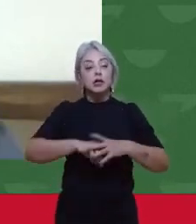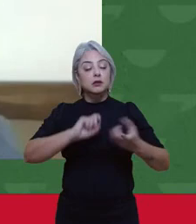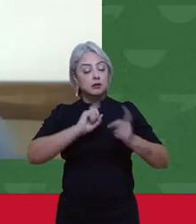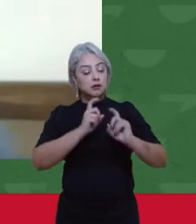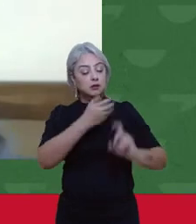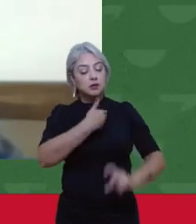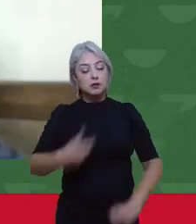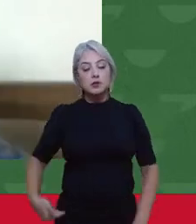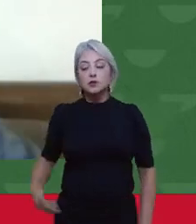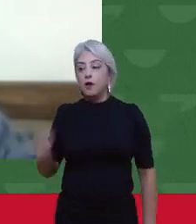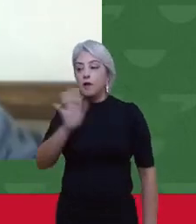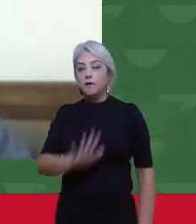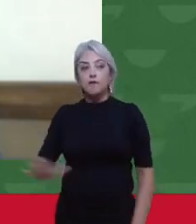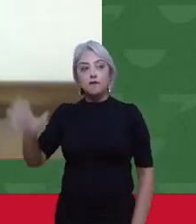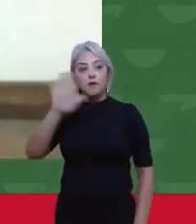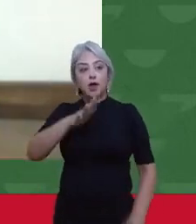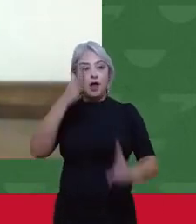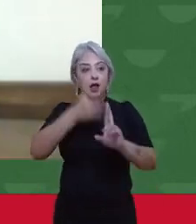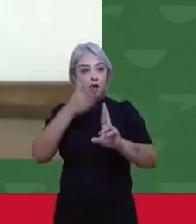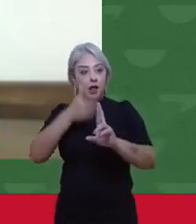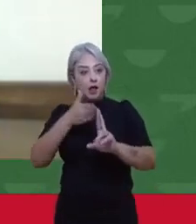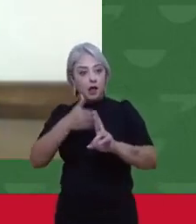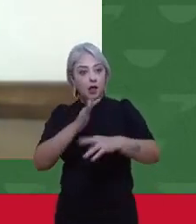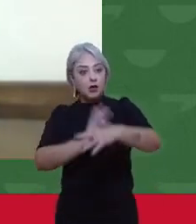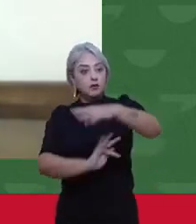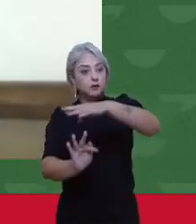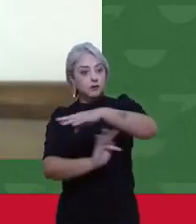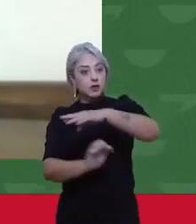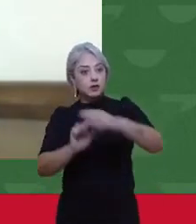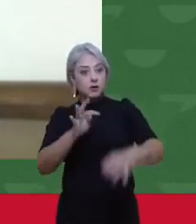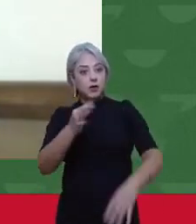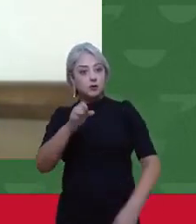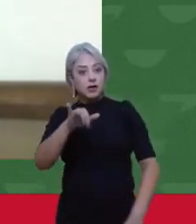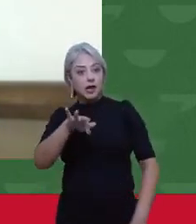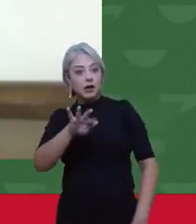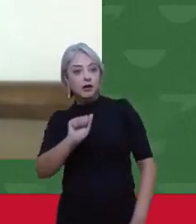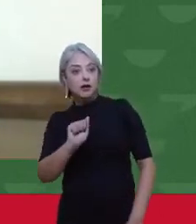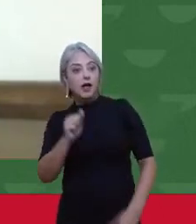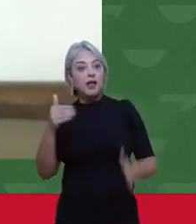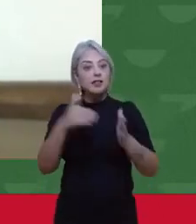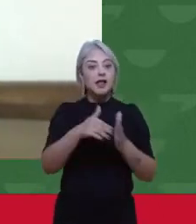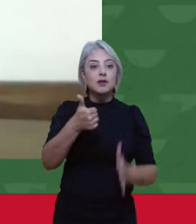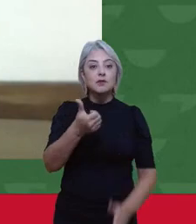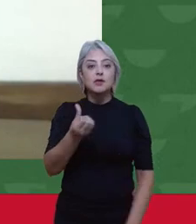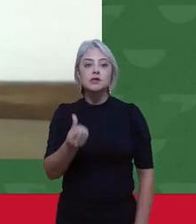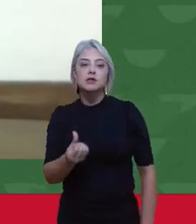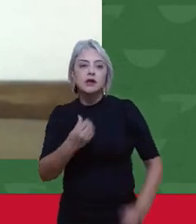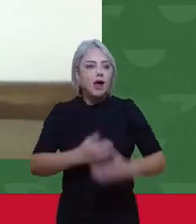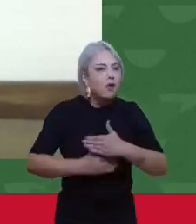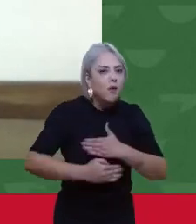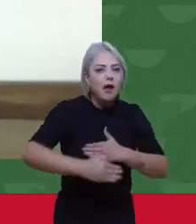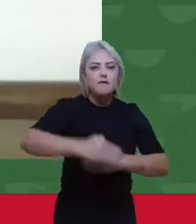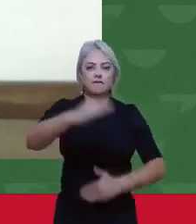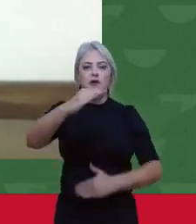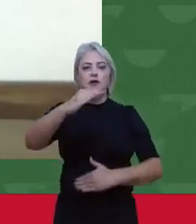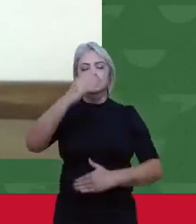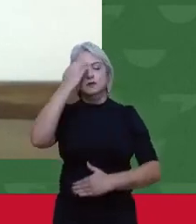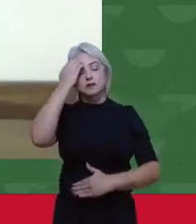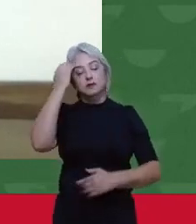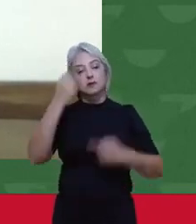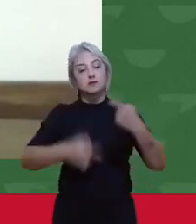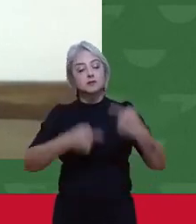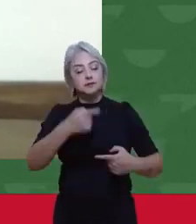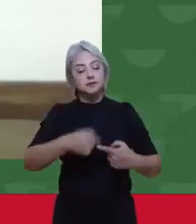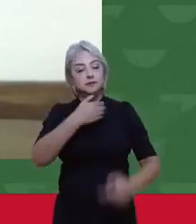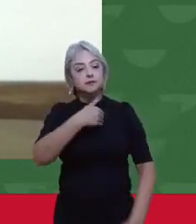pública federal, direta, autarquia e fundacional. Ou seja, até 2016, nós tínhamos um avanço nas